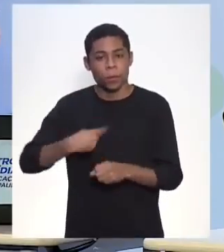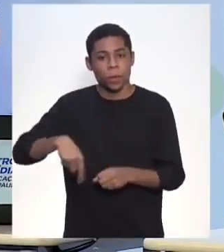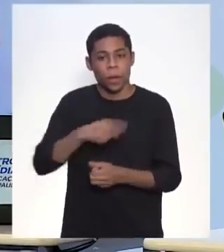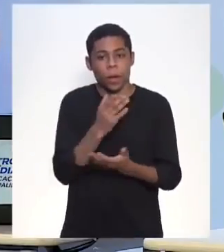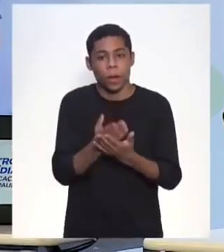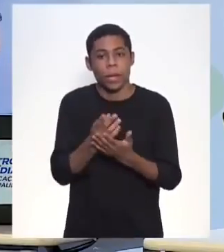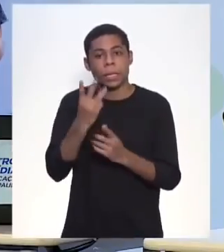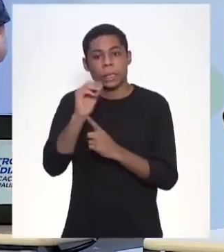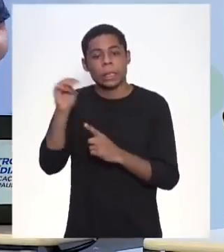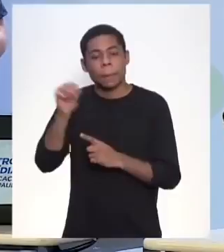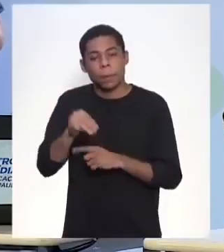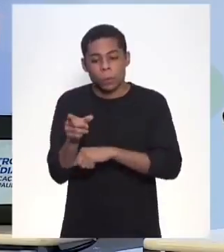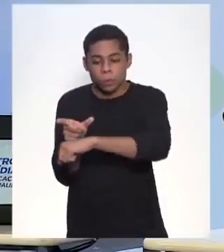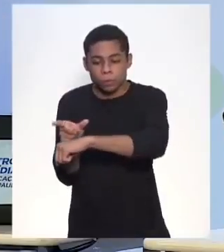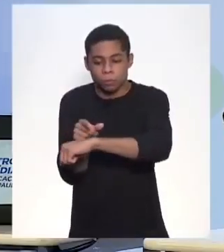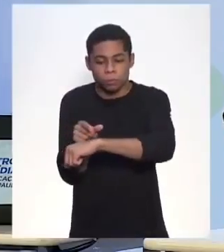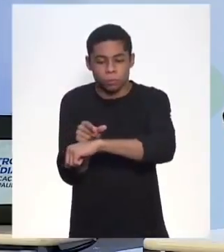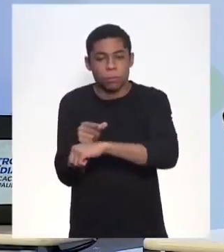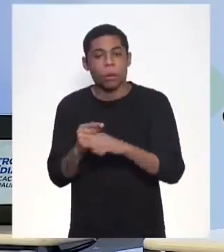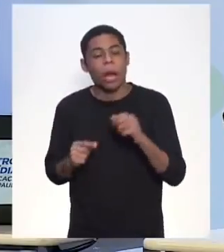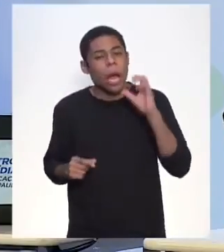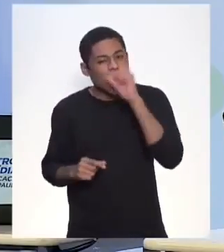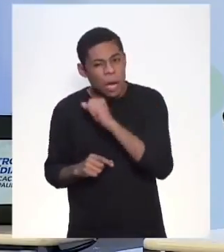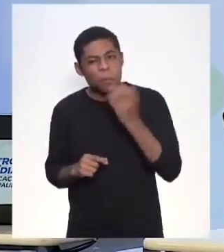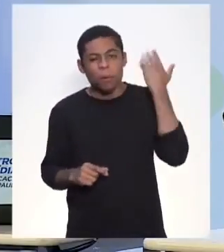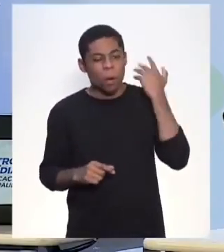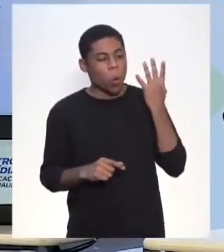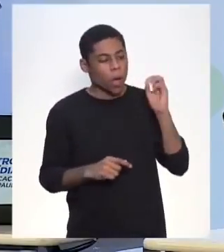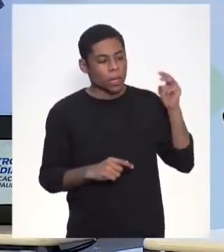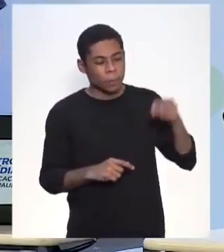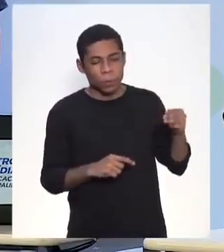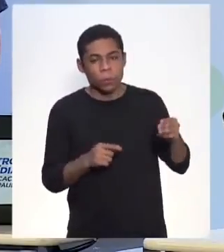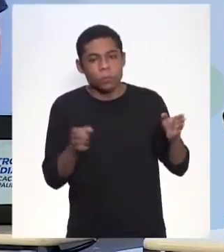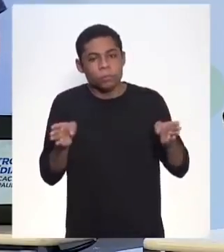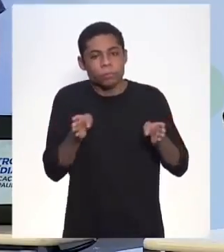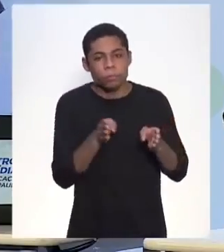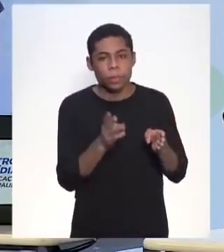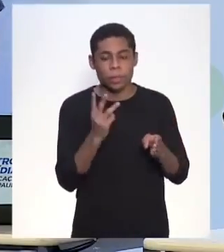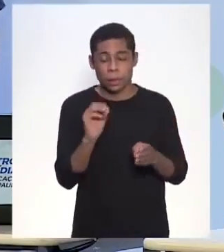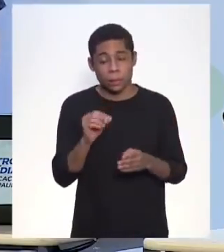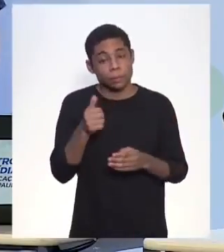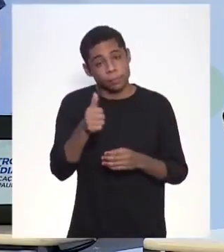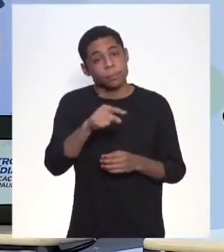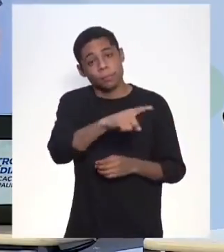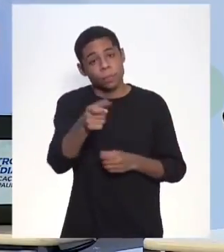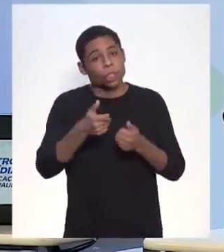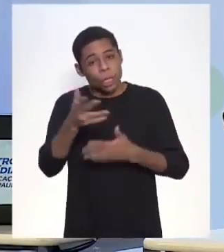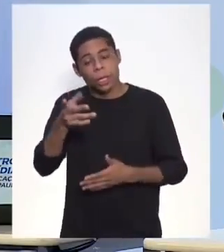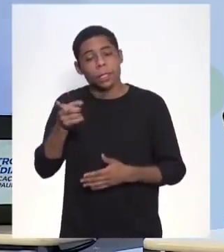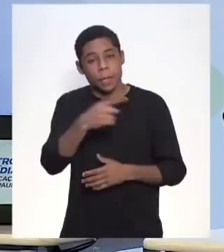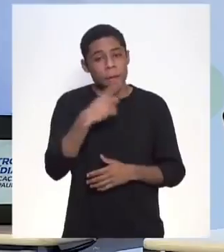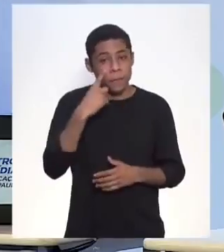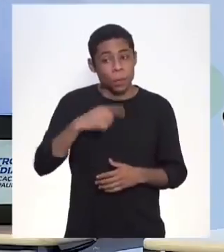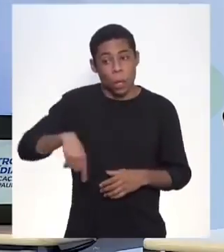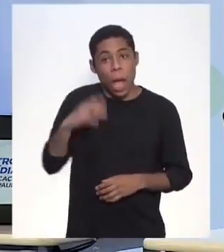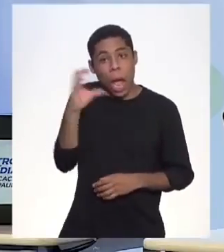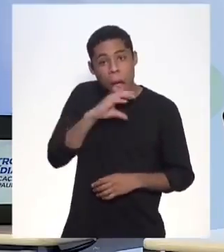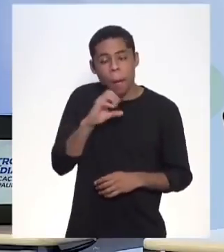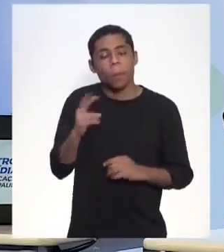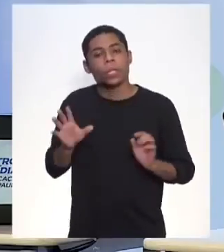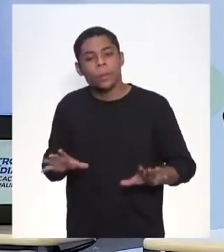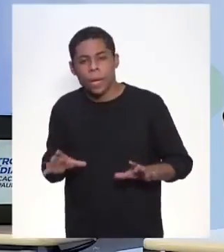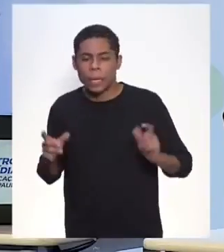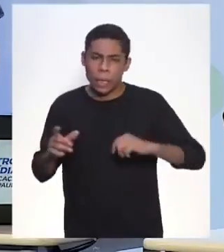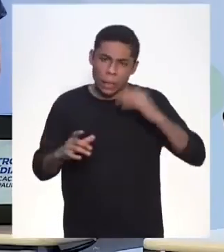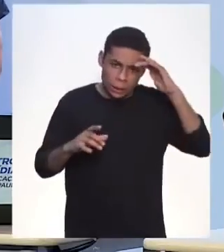com 30 minutinhos, um pouquinho mais rápidos que no ano passado. Então, vão sinalizando aí no chat se a gente está indo muito rápido, muito devagar, se está dando